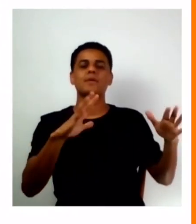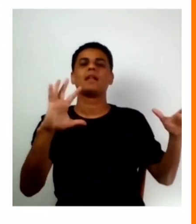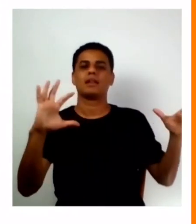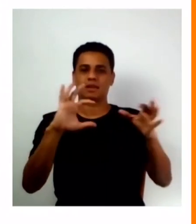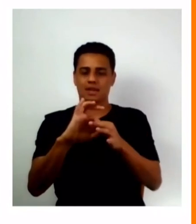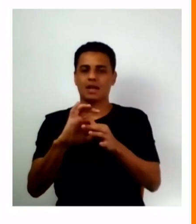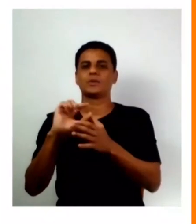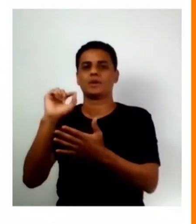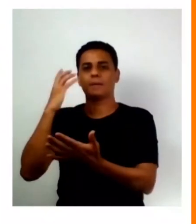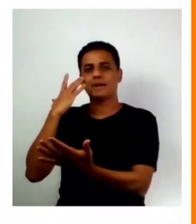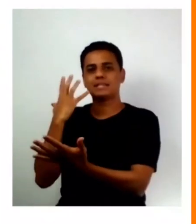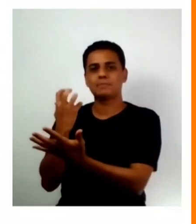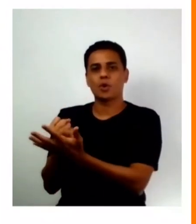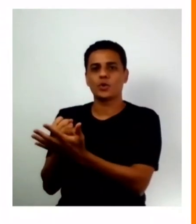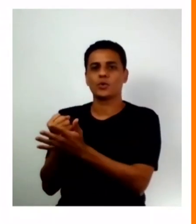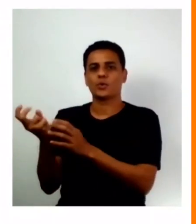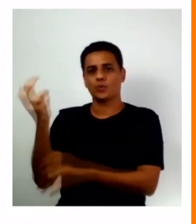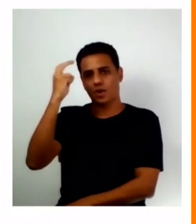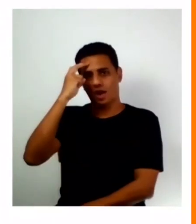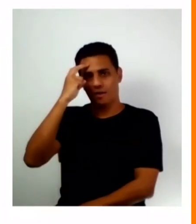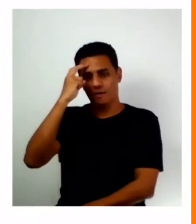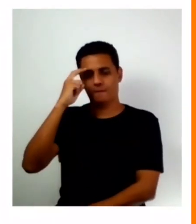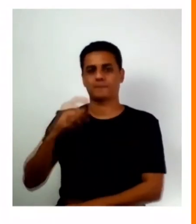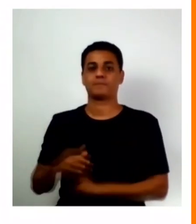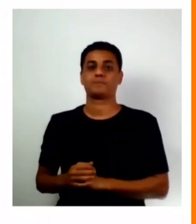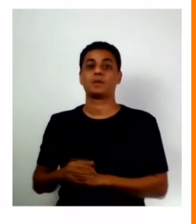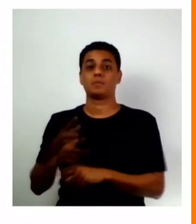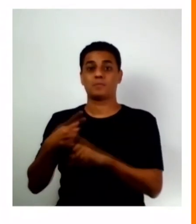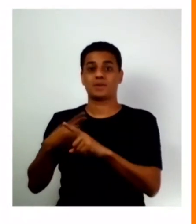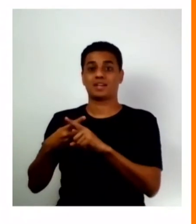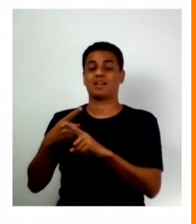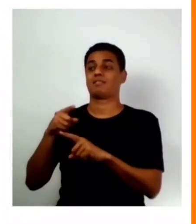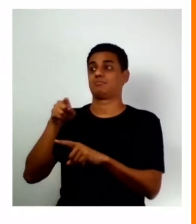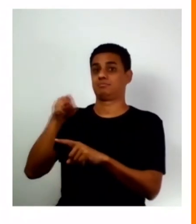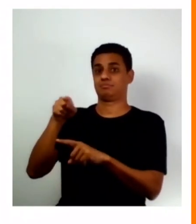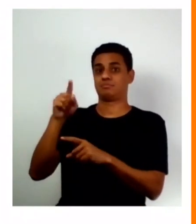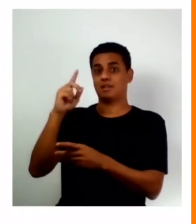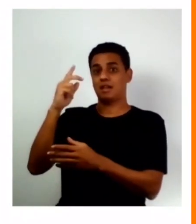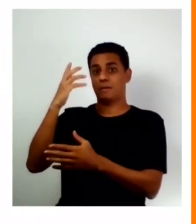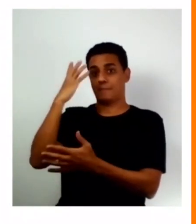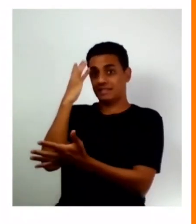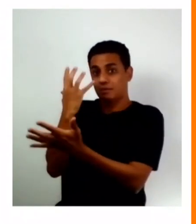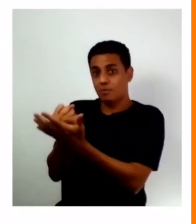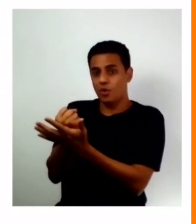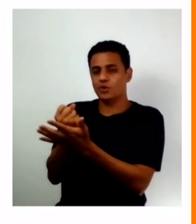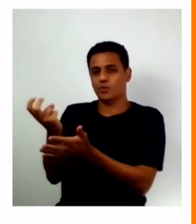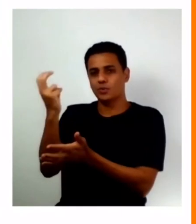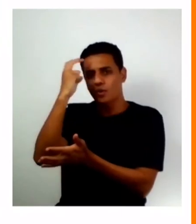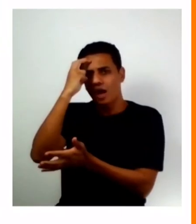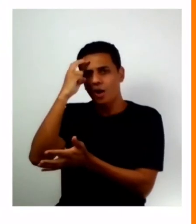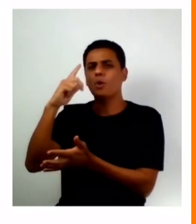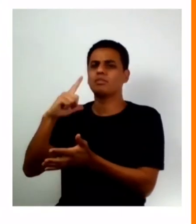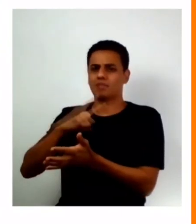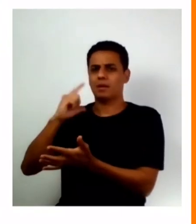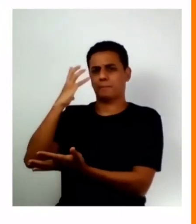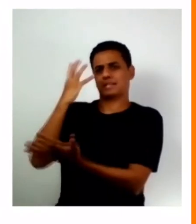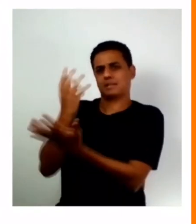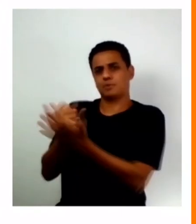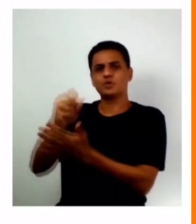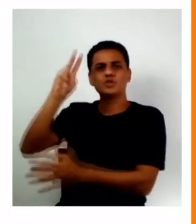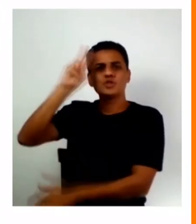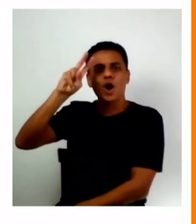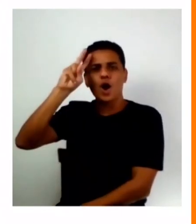entenderíamos que o patrimônio cultural tem o patrimônio histórico e o patrimônio natural. Por tanto, um bosque,